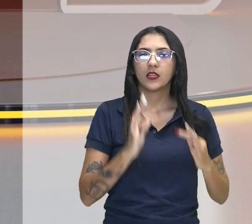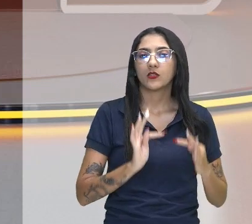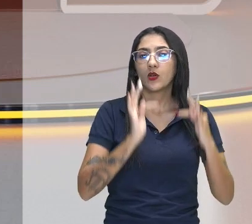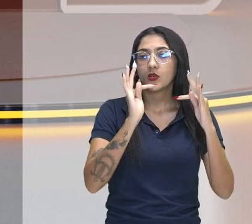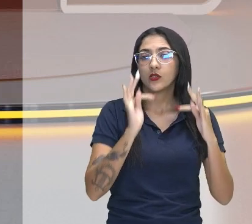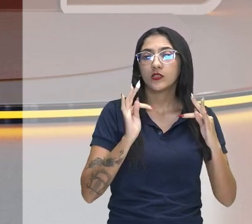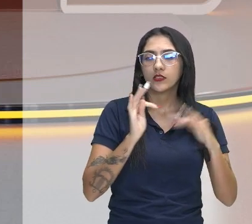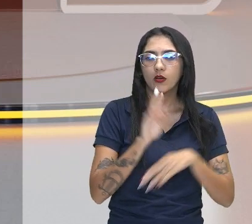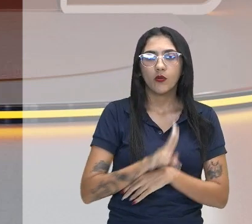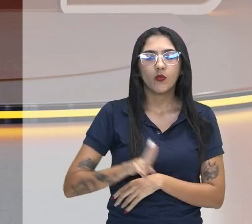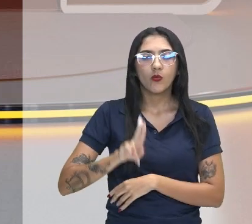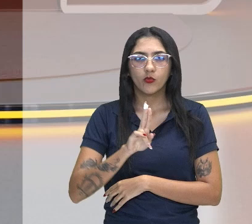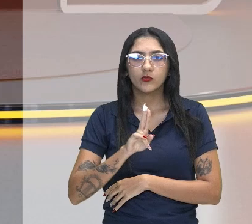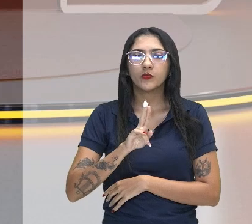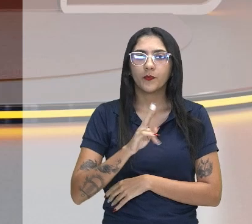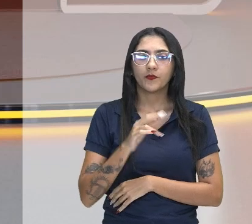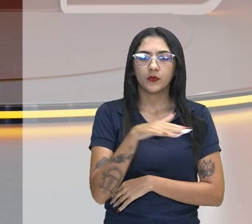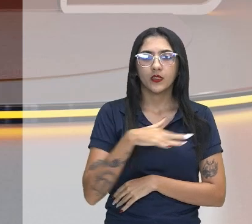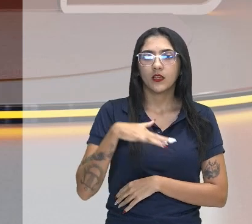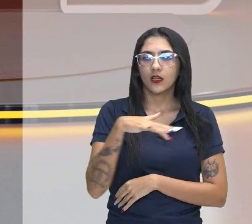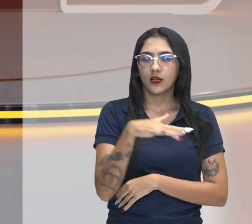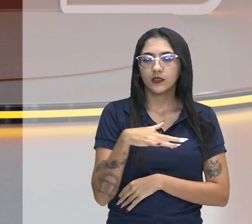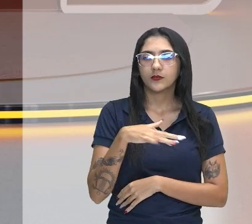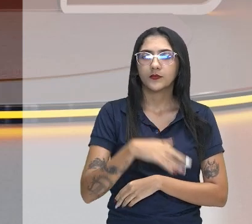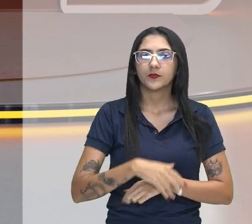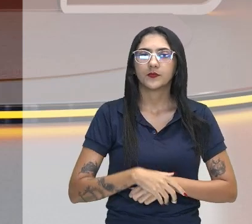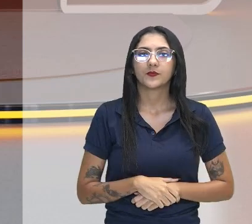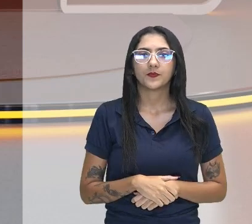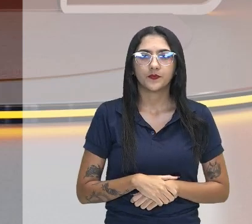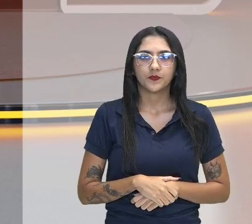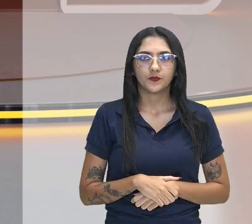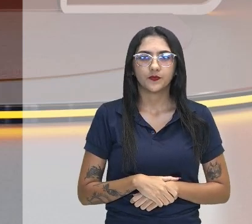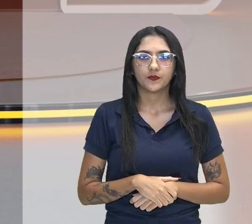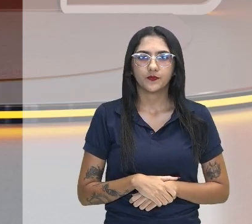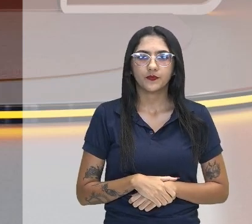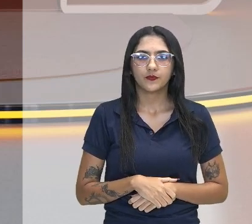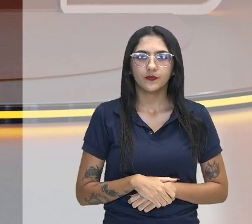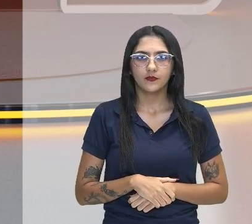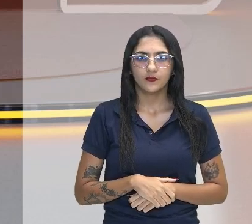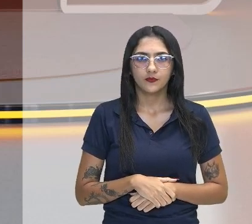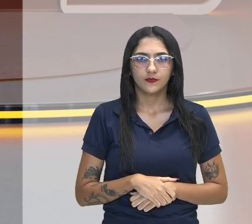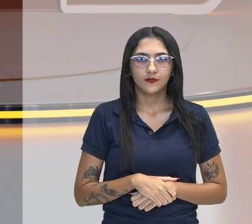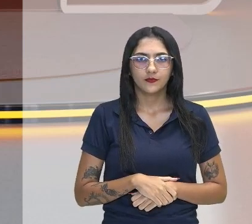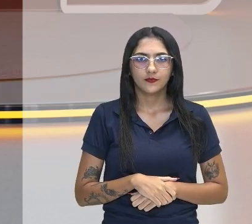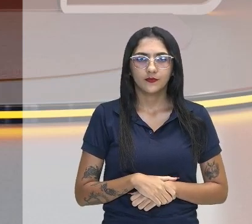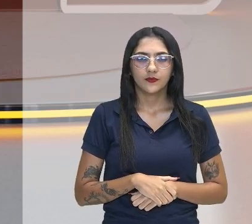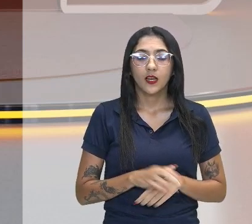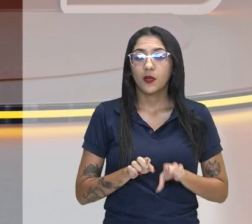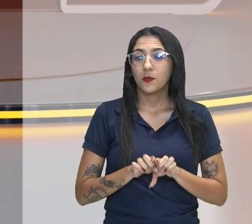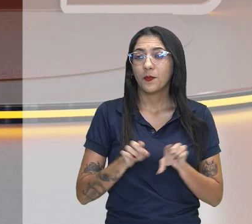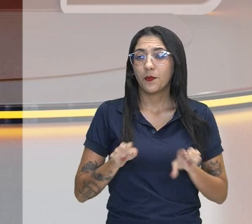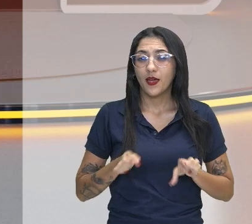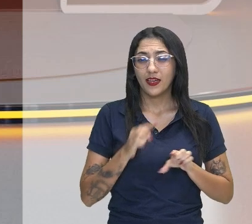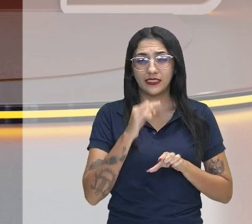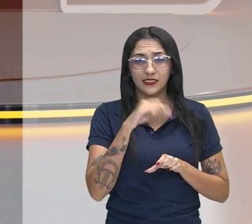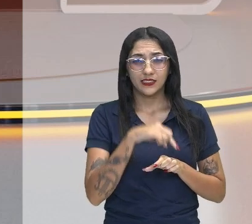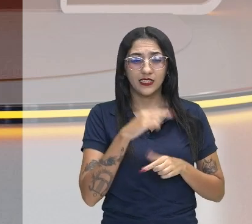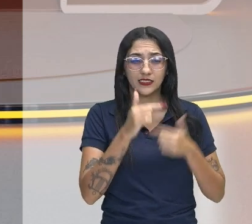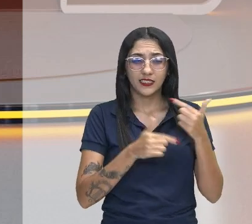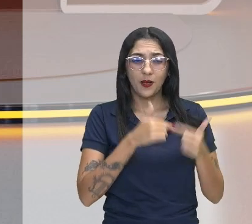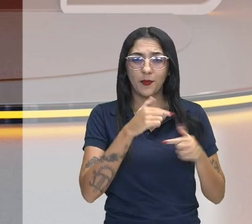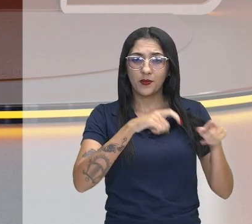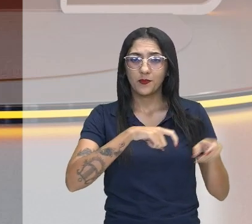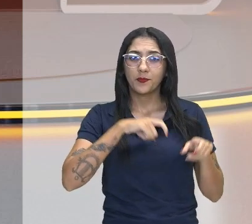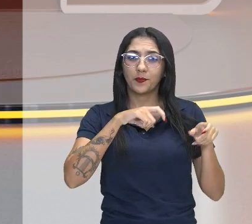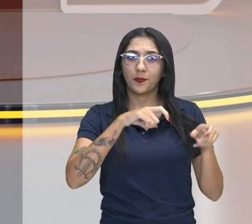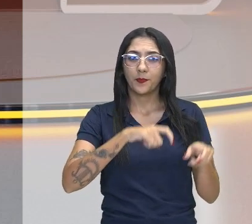tendo uma maior facilidade para ter aquele cultivo. Porém, gente, essa agricultura intensiva, ela